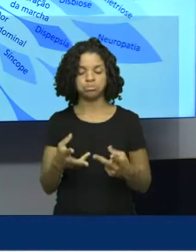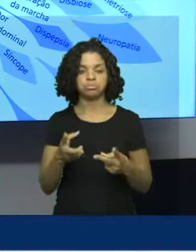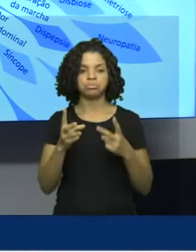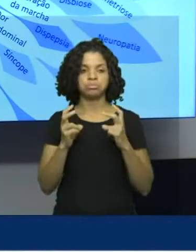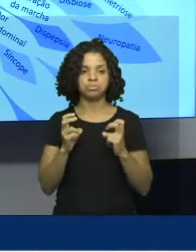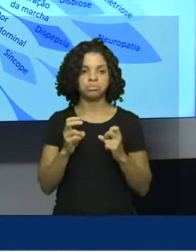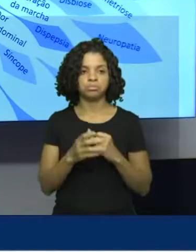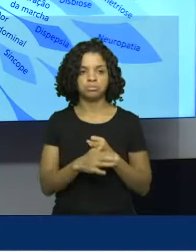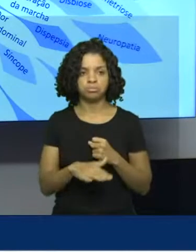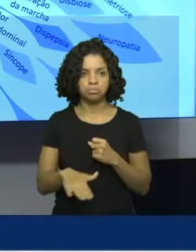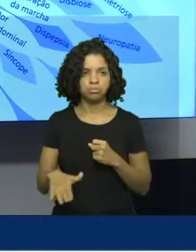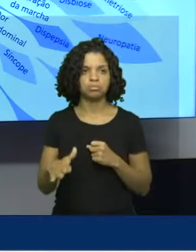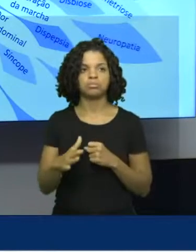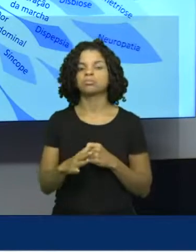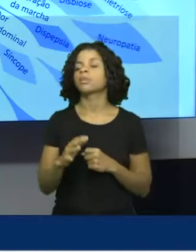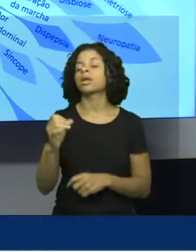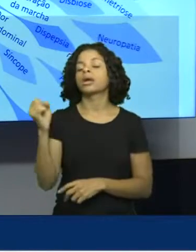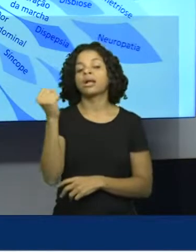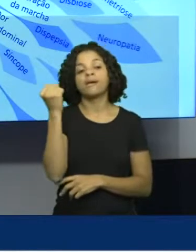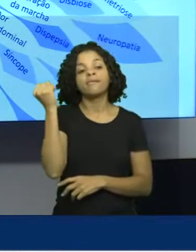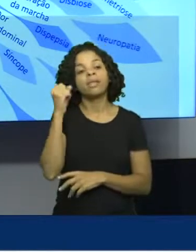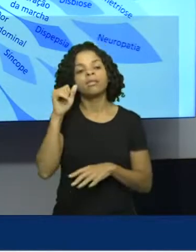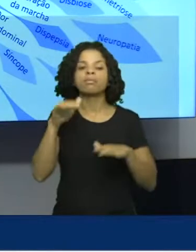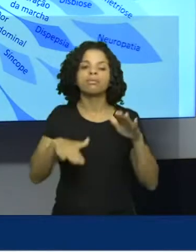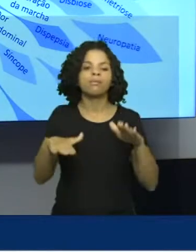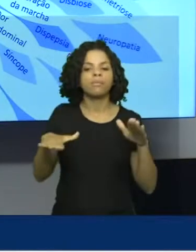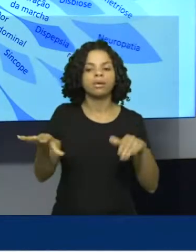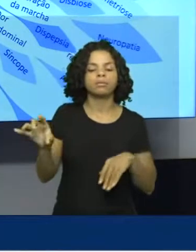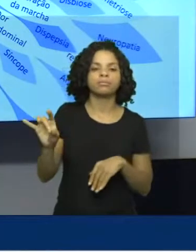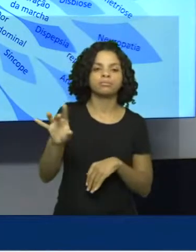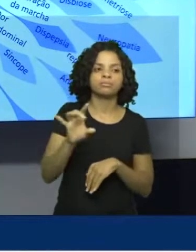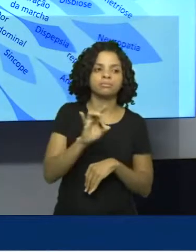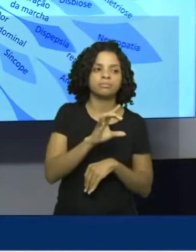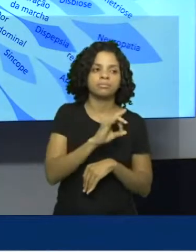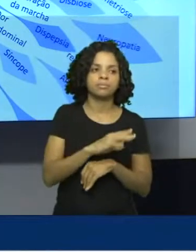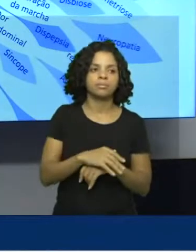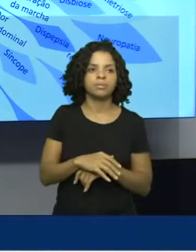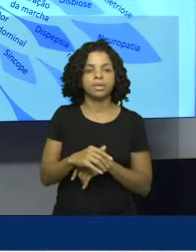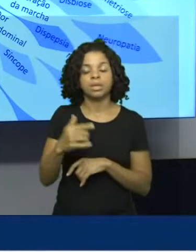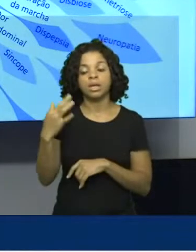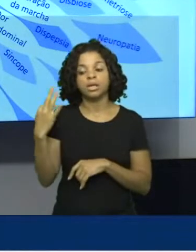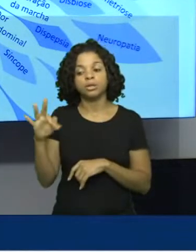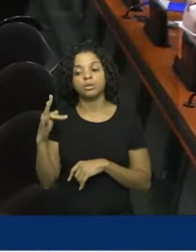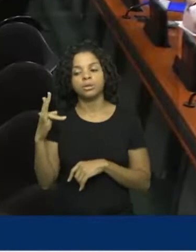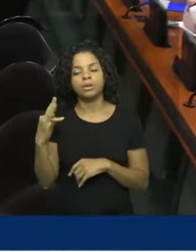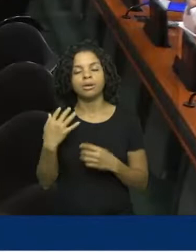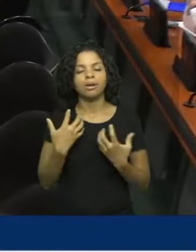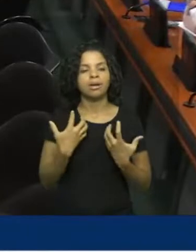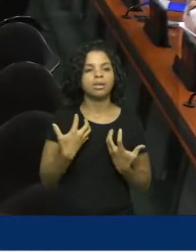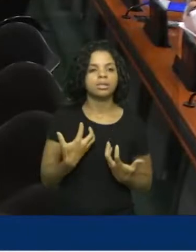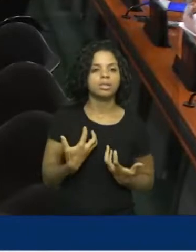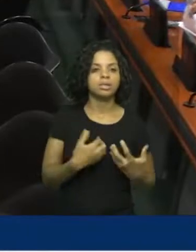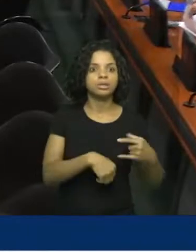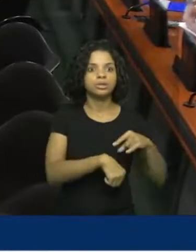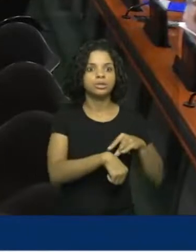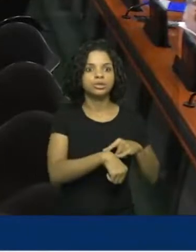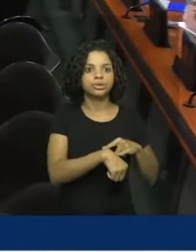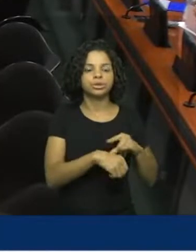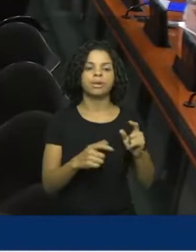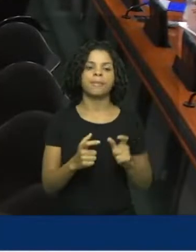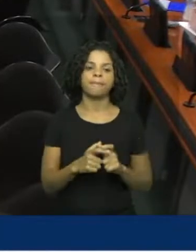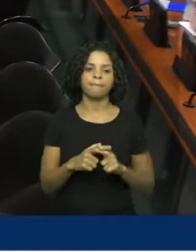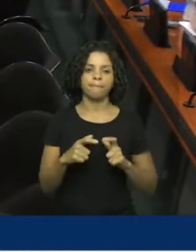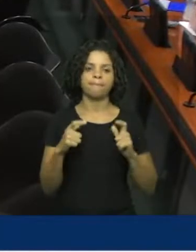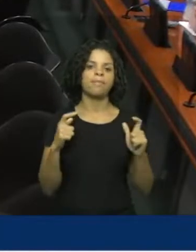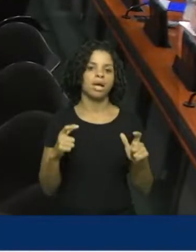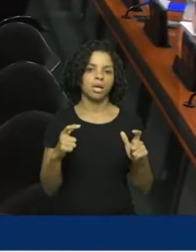gravidade, obviamente, varia com cada caso, sendo a dor, a fadiga e a incontinência urinária os maiores responsáveis